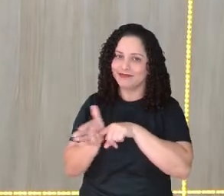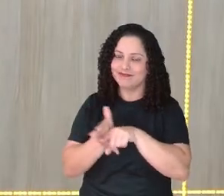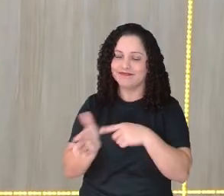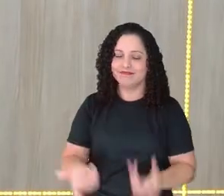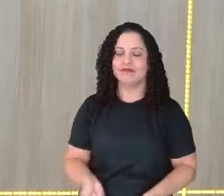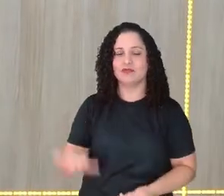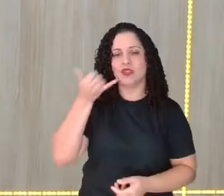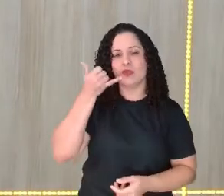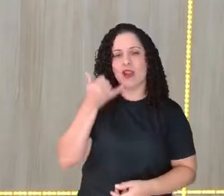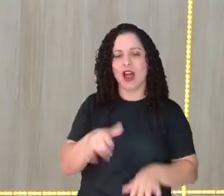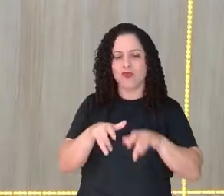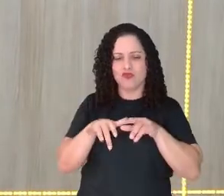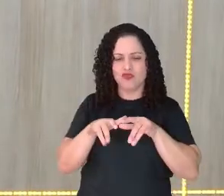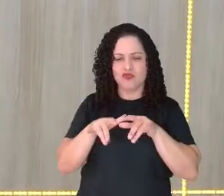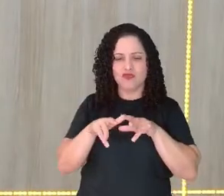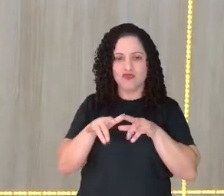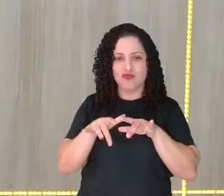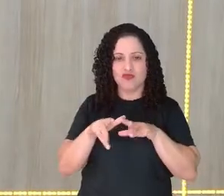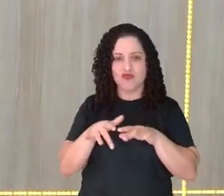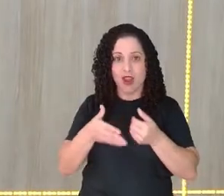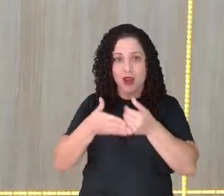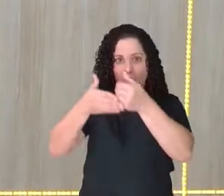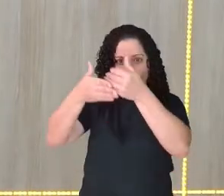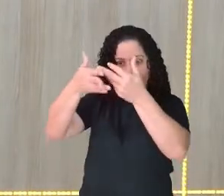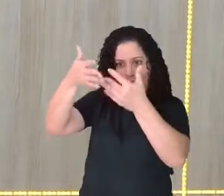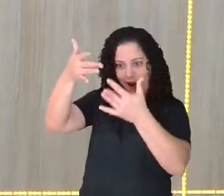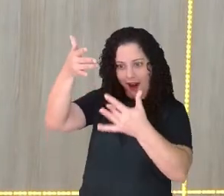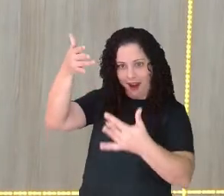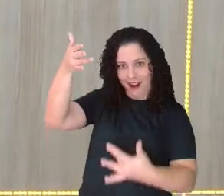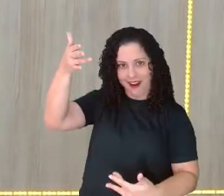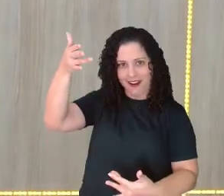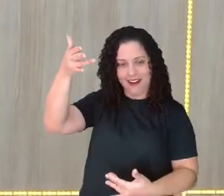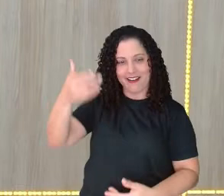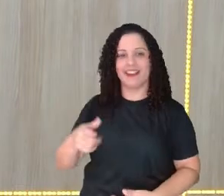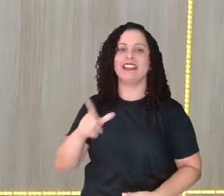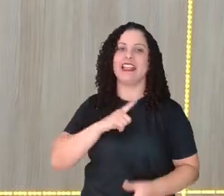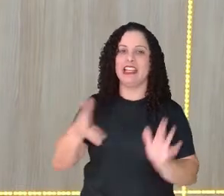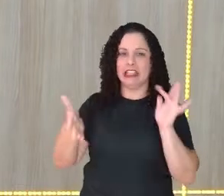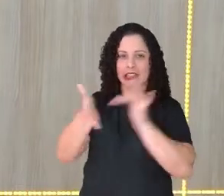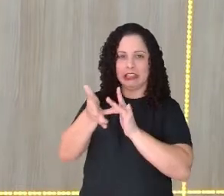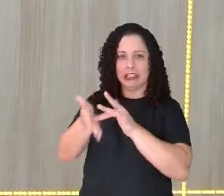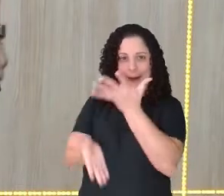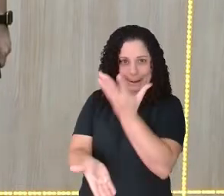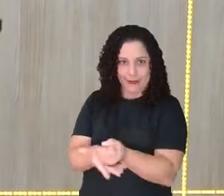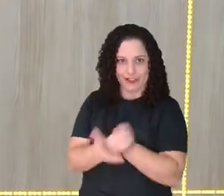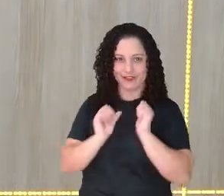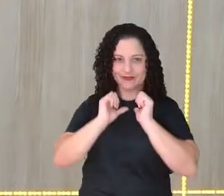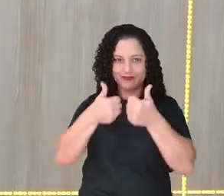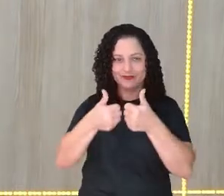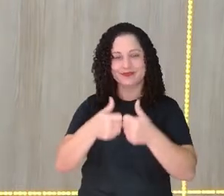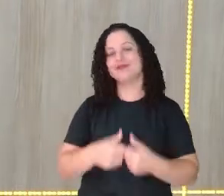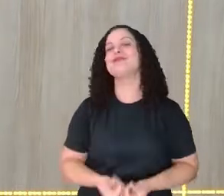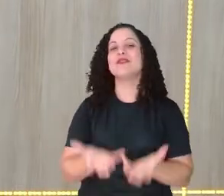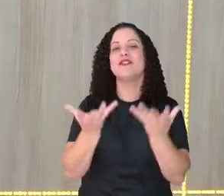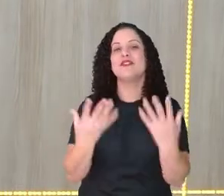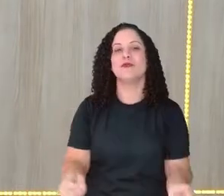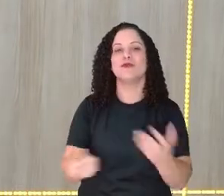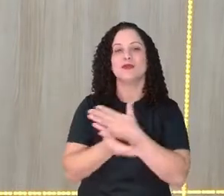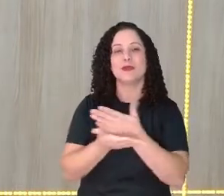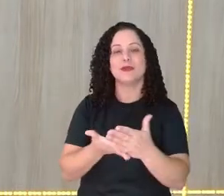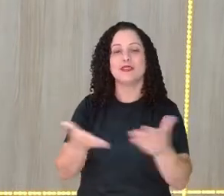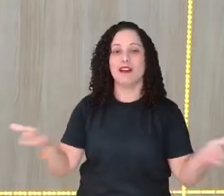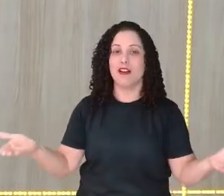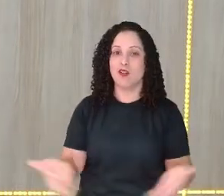falou, digita Educa Recife, vai aparecer lá o símbolozinho. Você já clica e faz o download. Belezinha? Vamos começar a nossa aula de